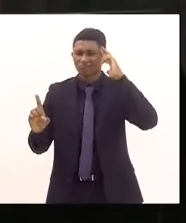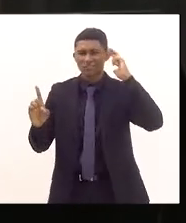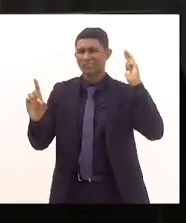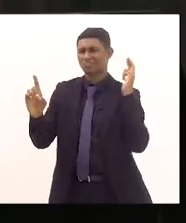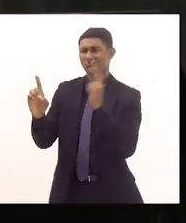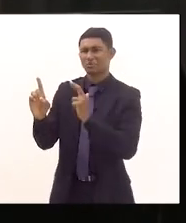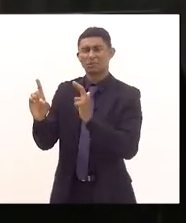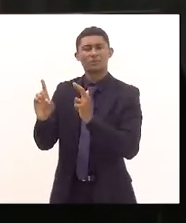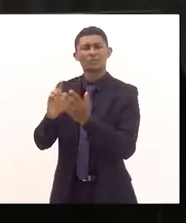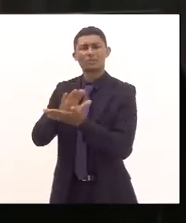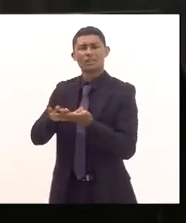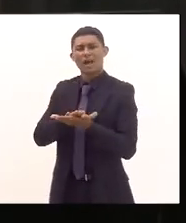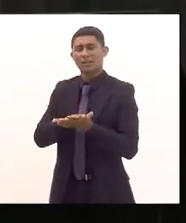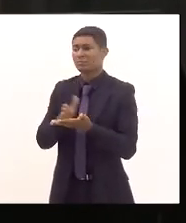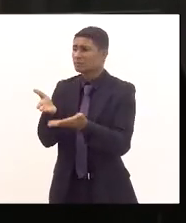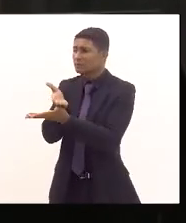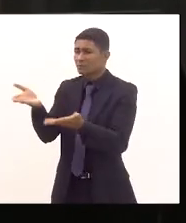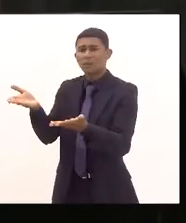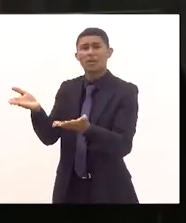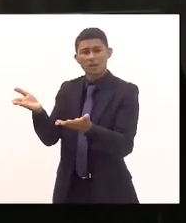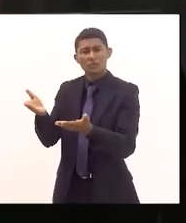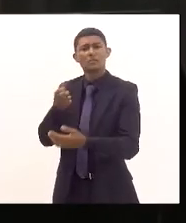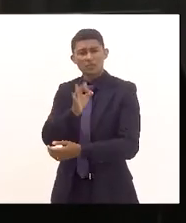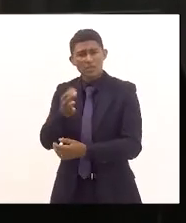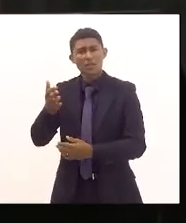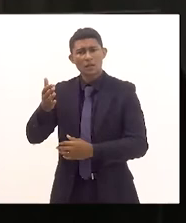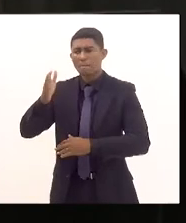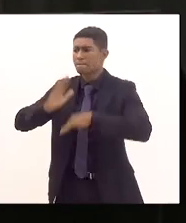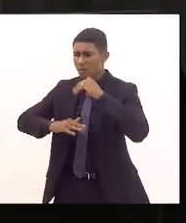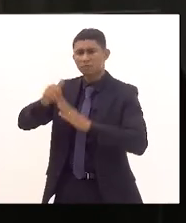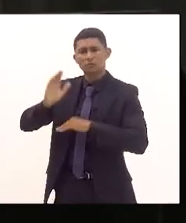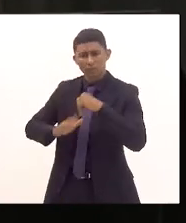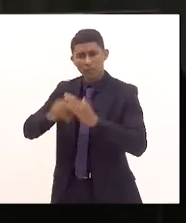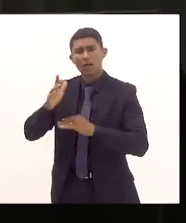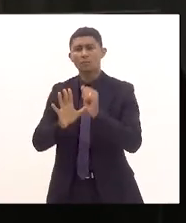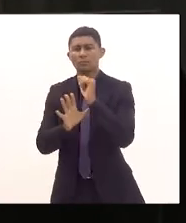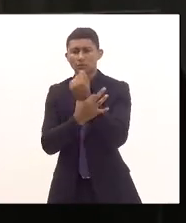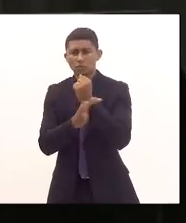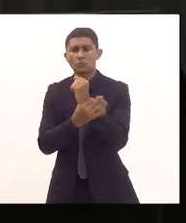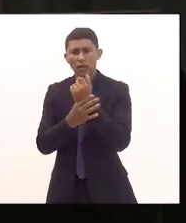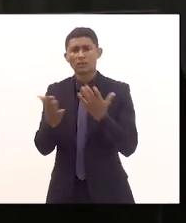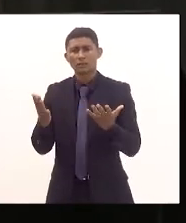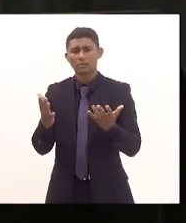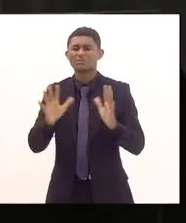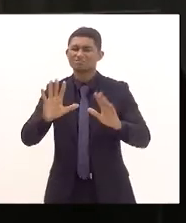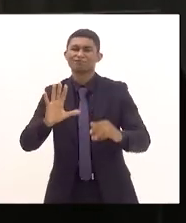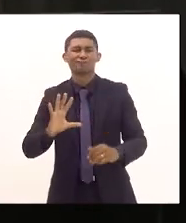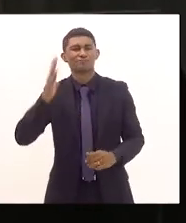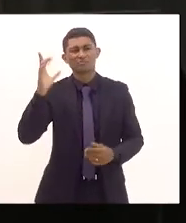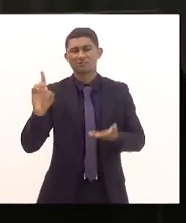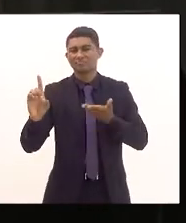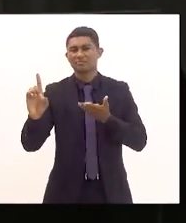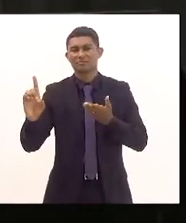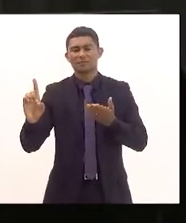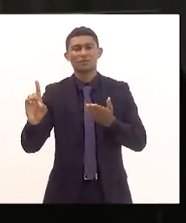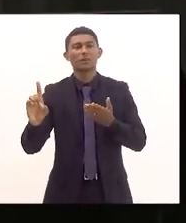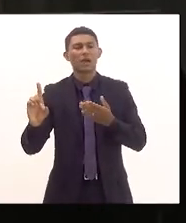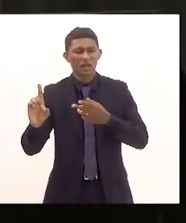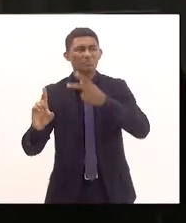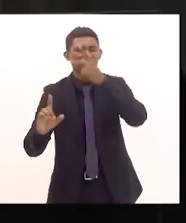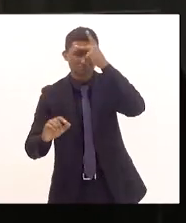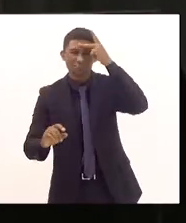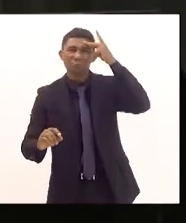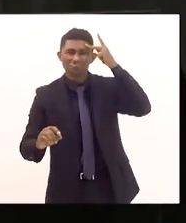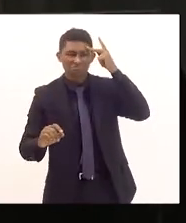esses excelentes a gente segurança público que leva a casos como esse é de